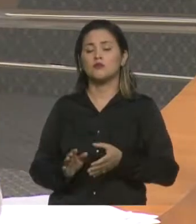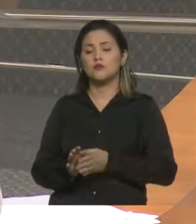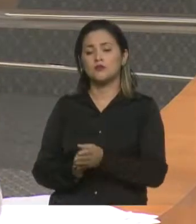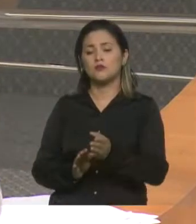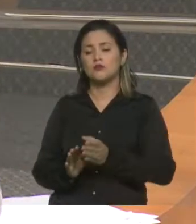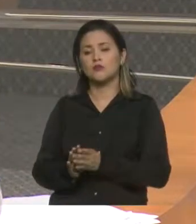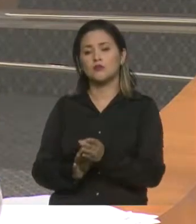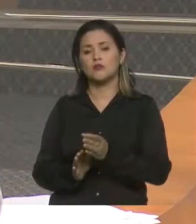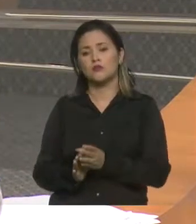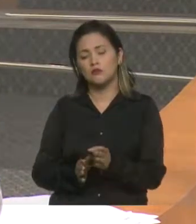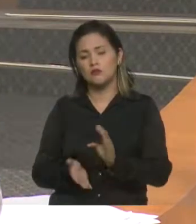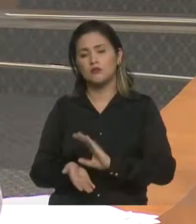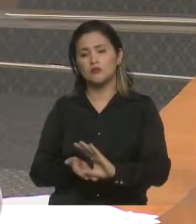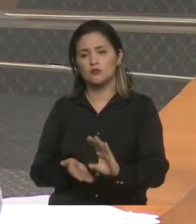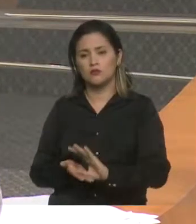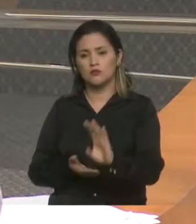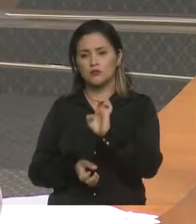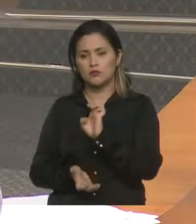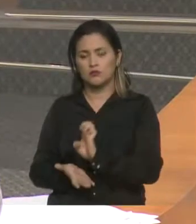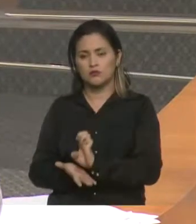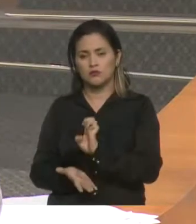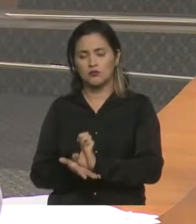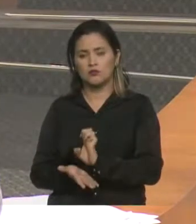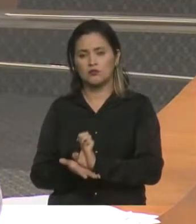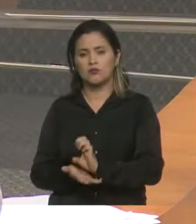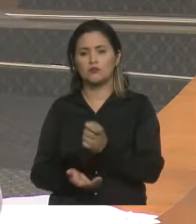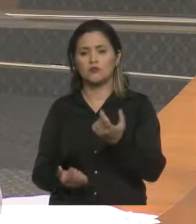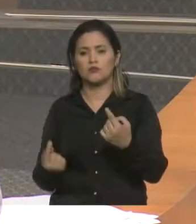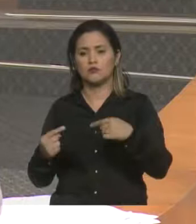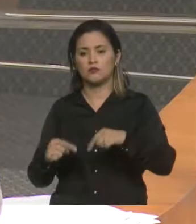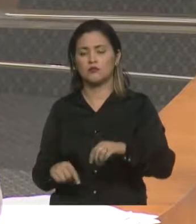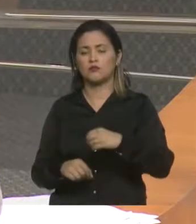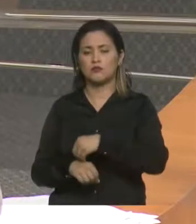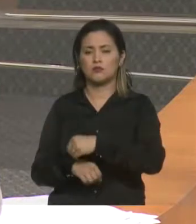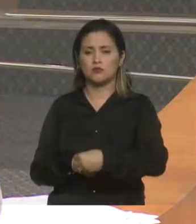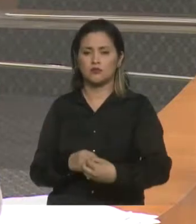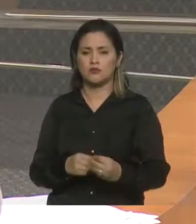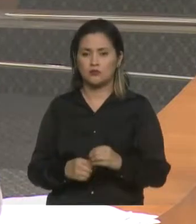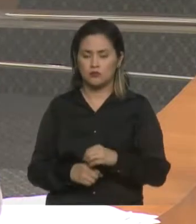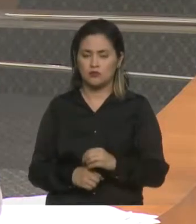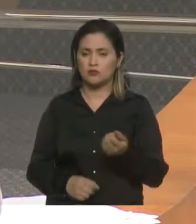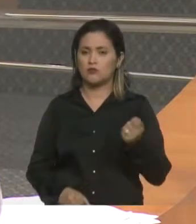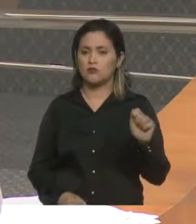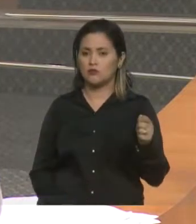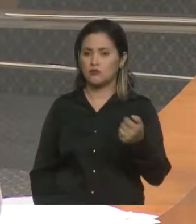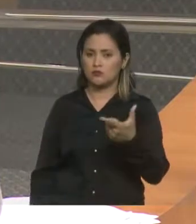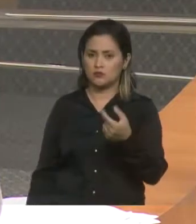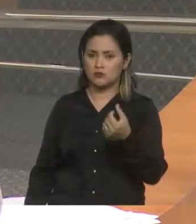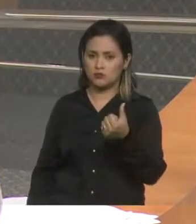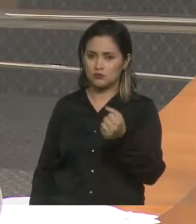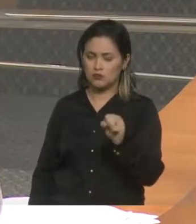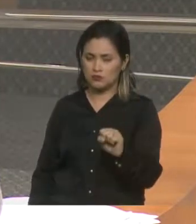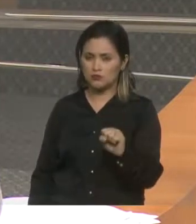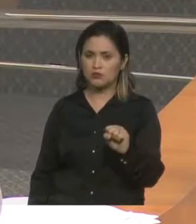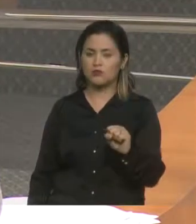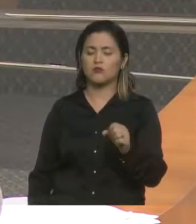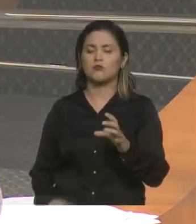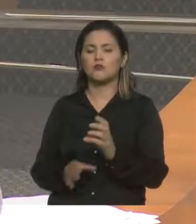E em agosto de 2018, foi suplementado o orçamento em